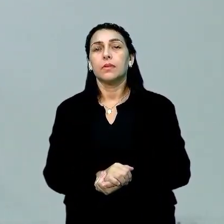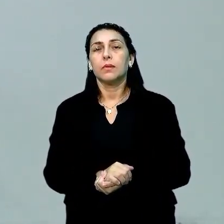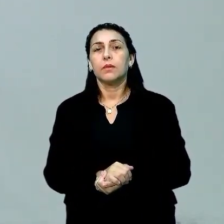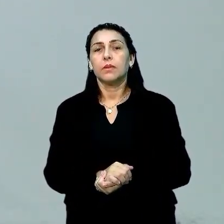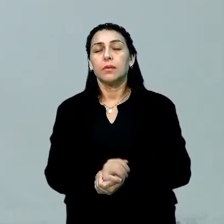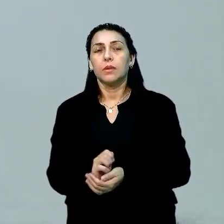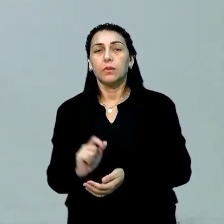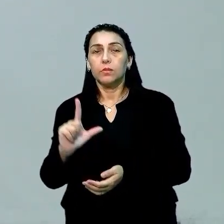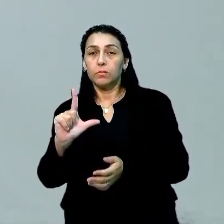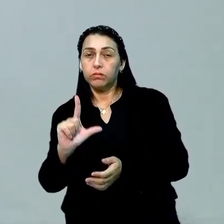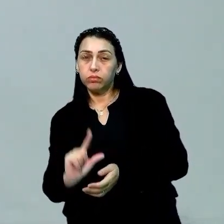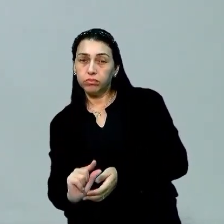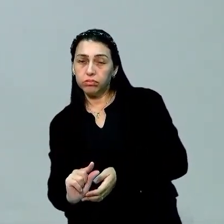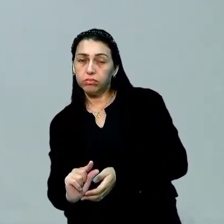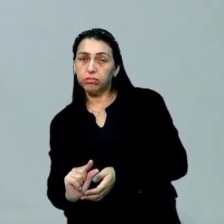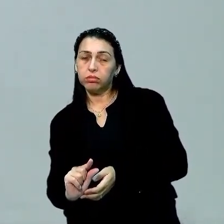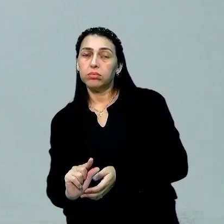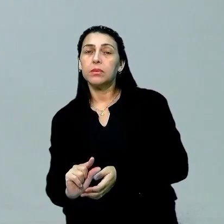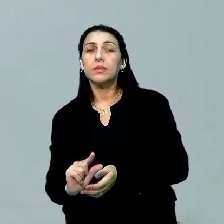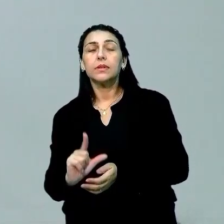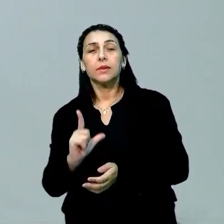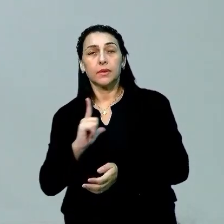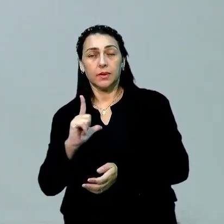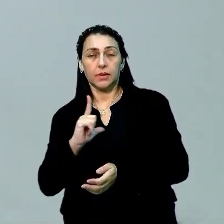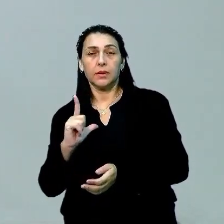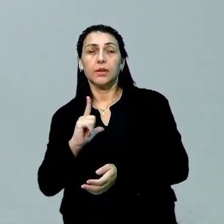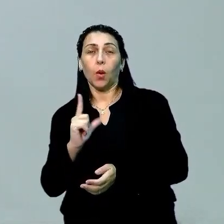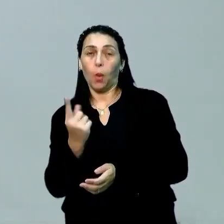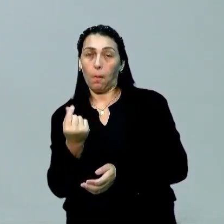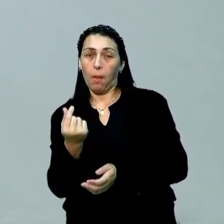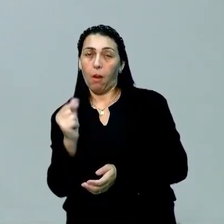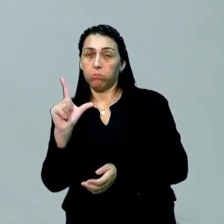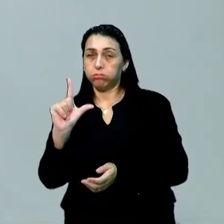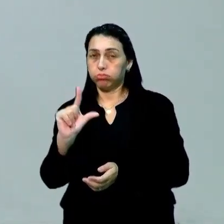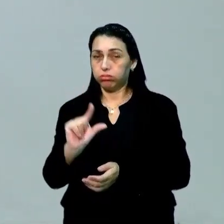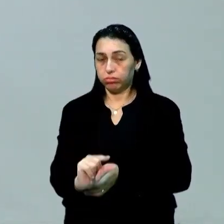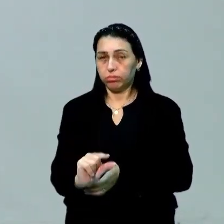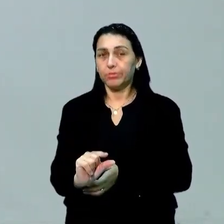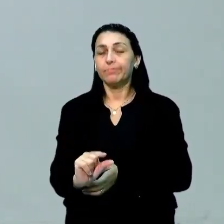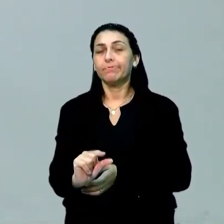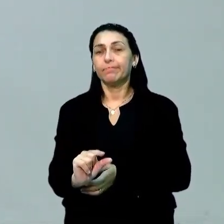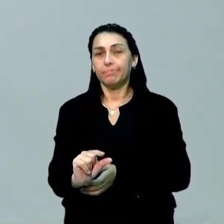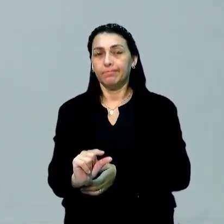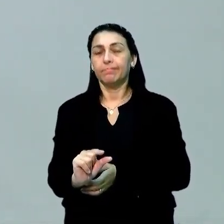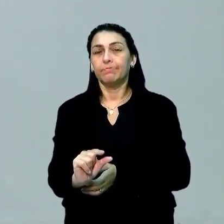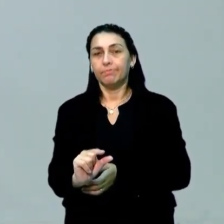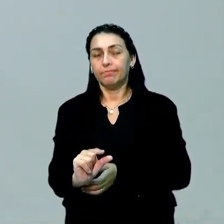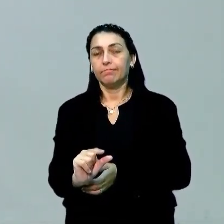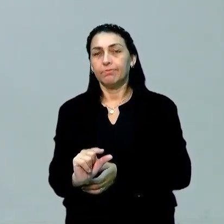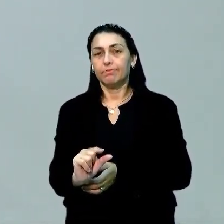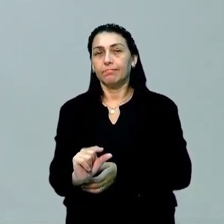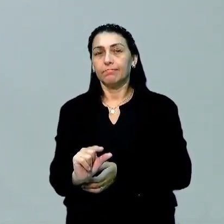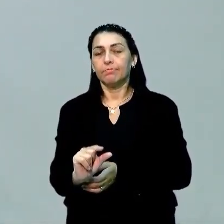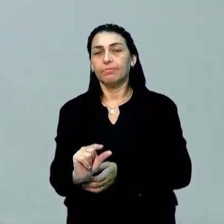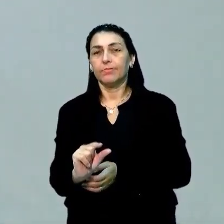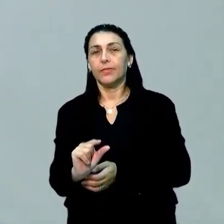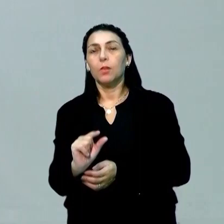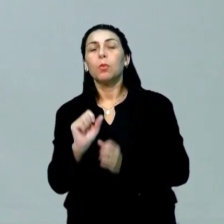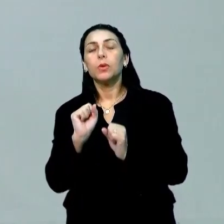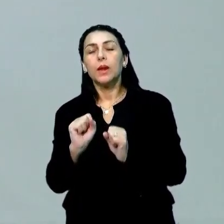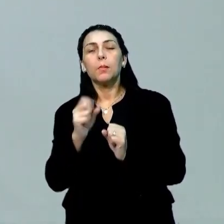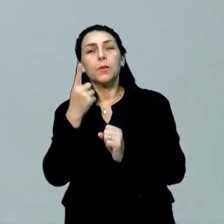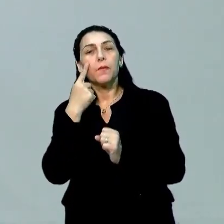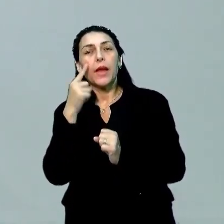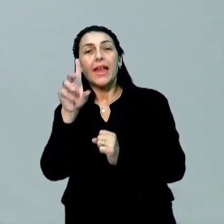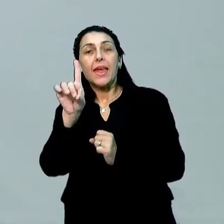caiu alguma coisa, teve uma depreciação no preço, não teve? Então, quando se fala depreciação, a gente podemos ver